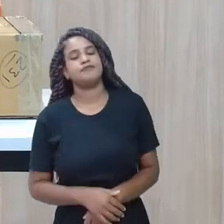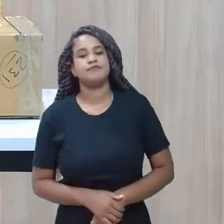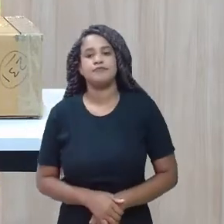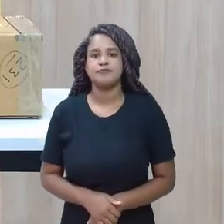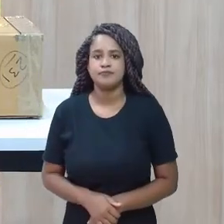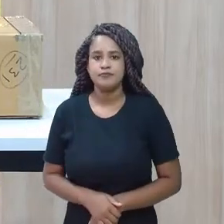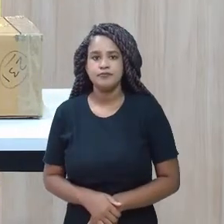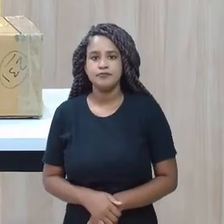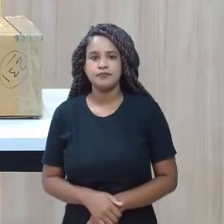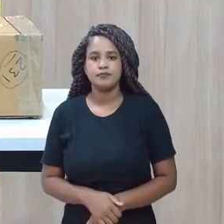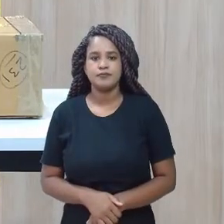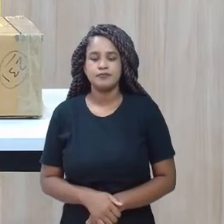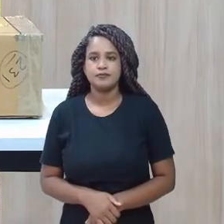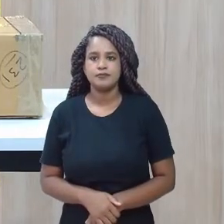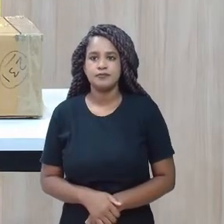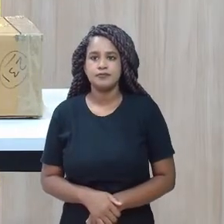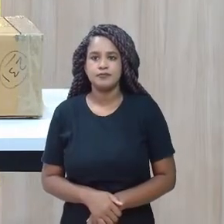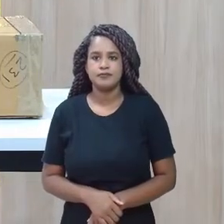ok?